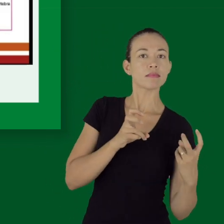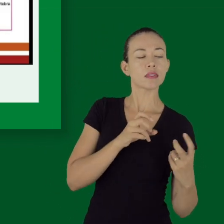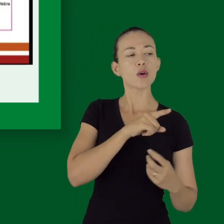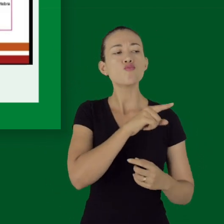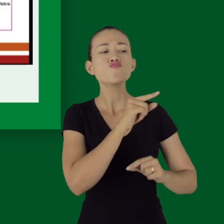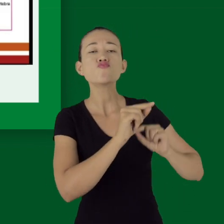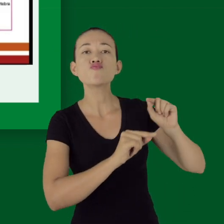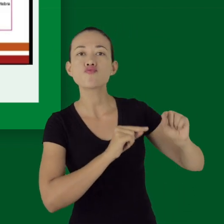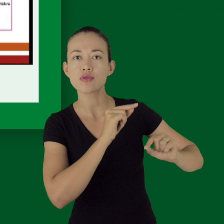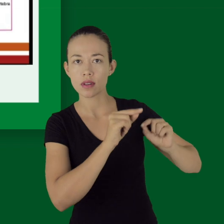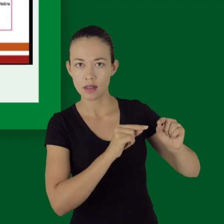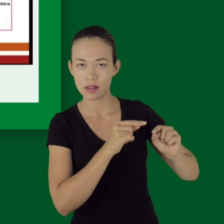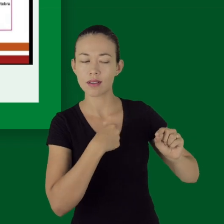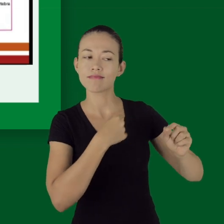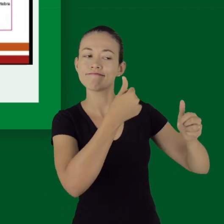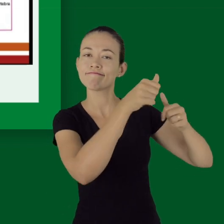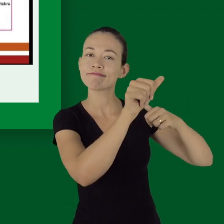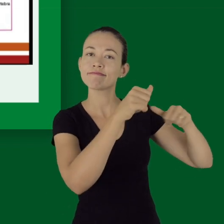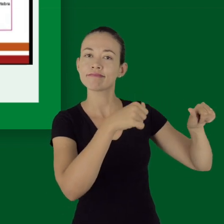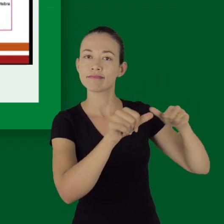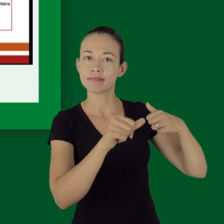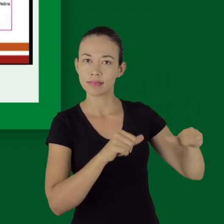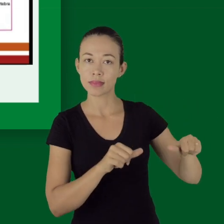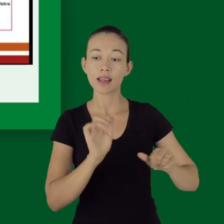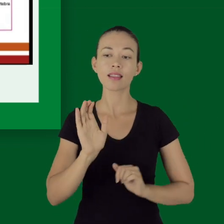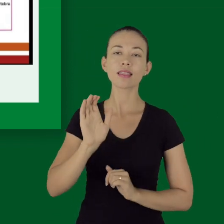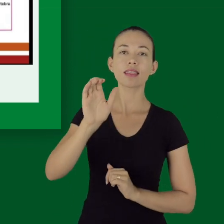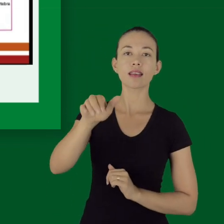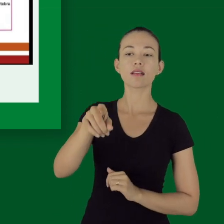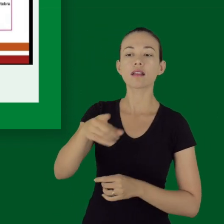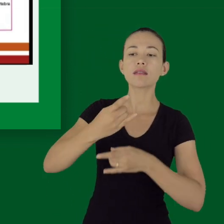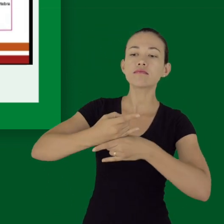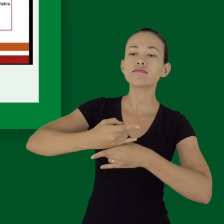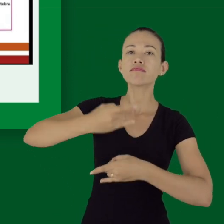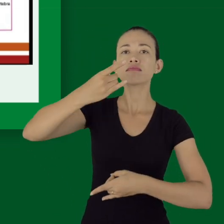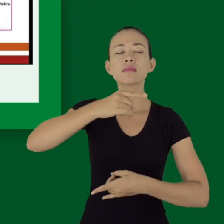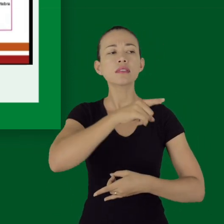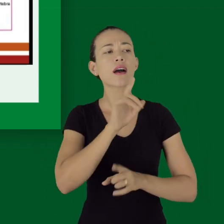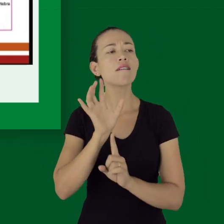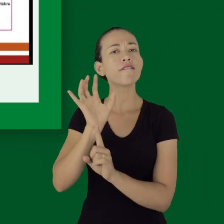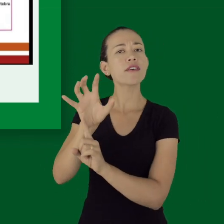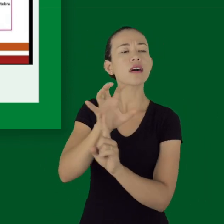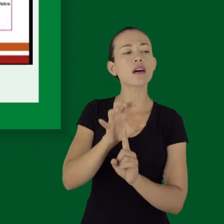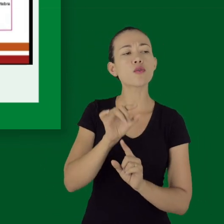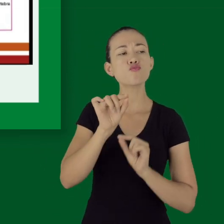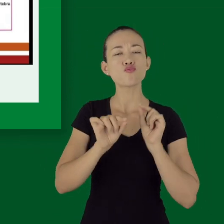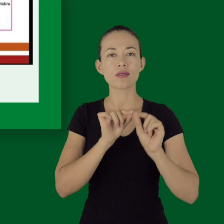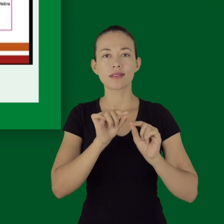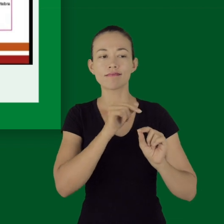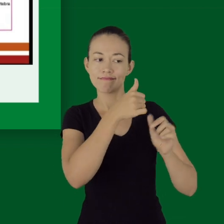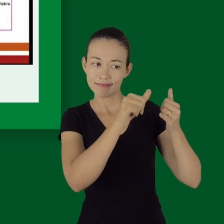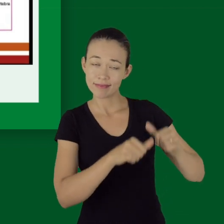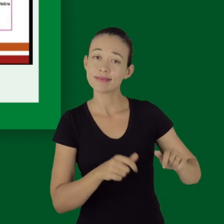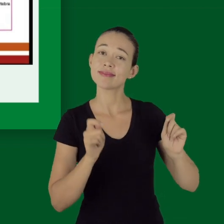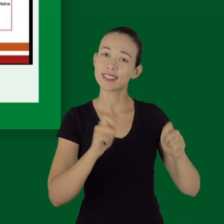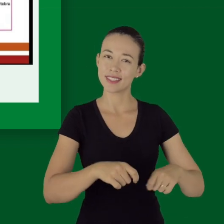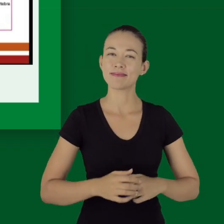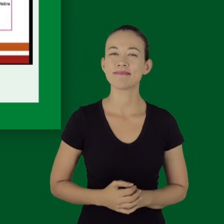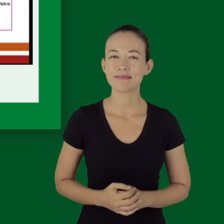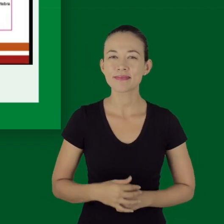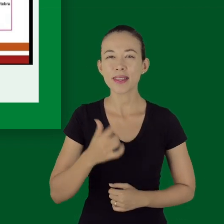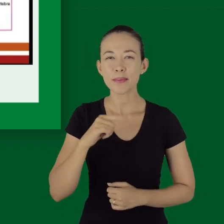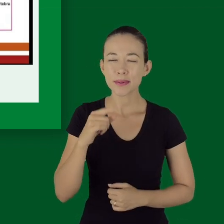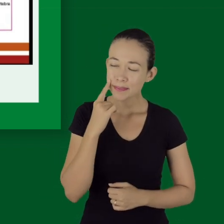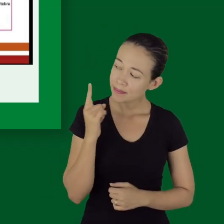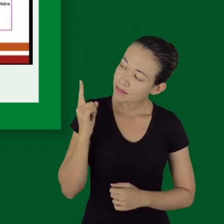anatômico importante são essas primeiras que a gente chegou a falar, né? C1 e C2. Por quê? Porque a comoda está saindo ainda do tronco cerebral.